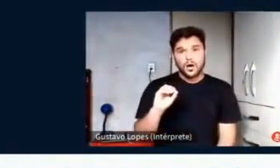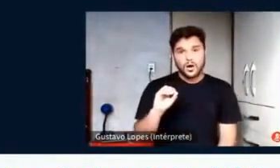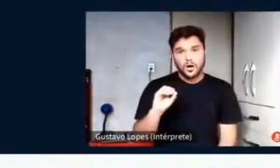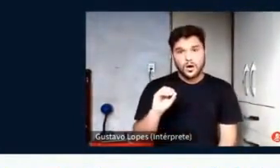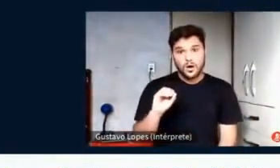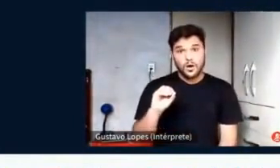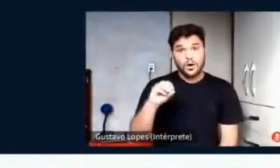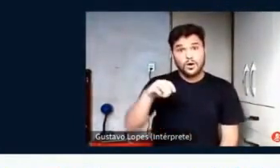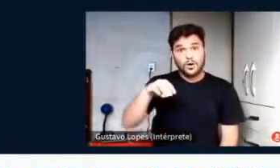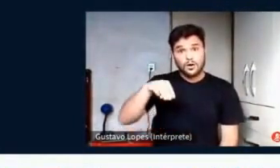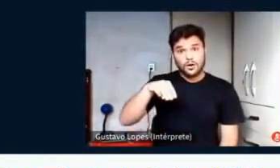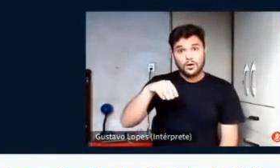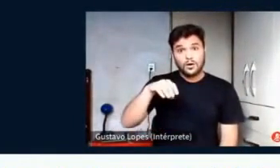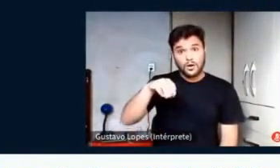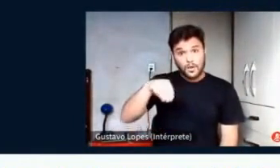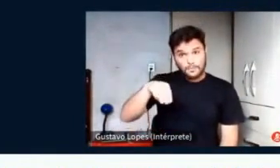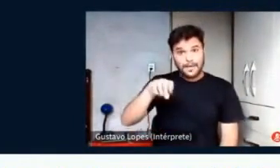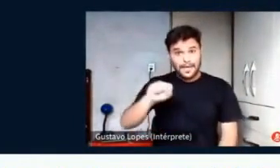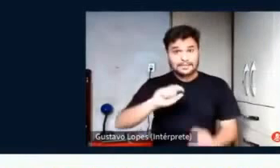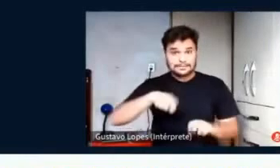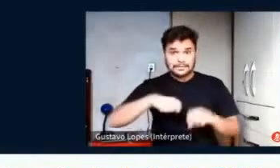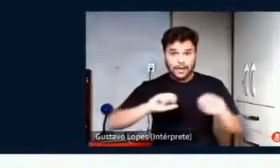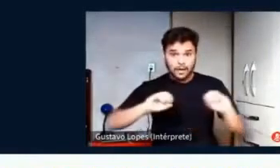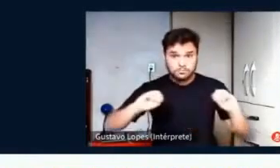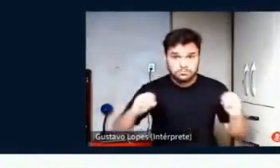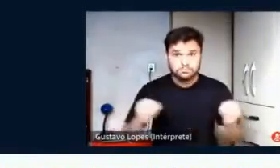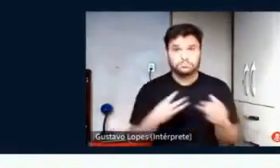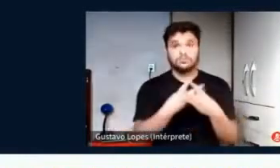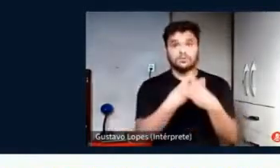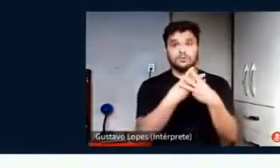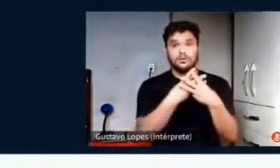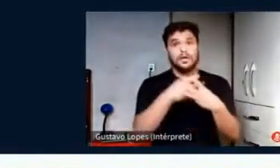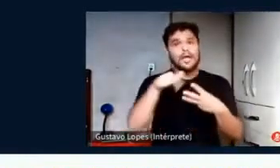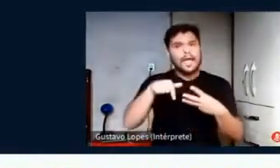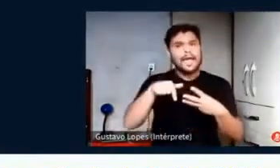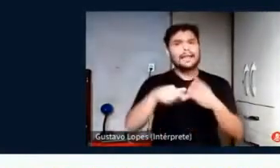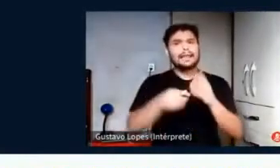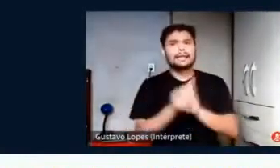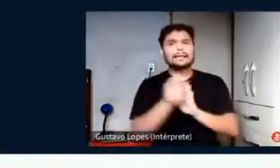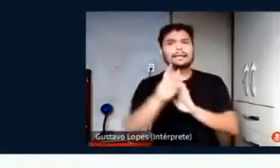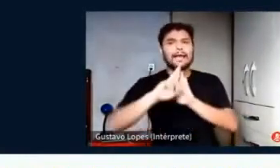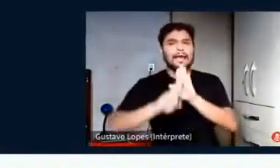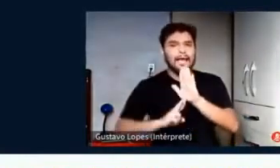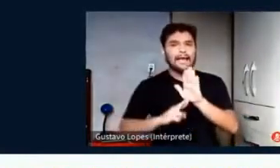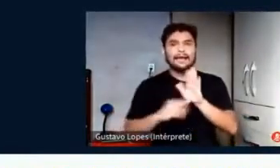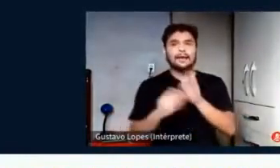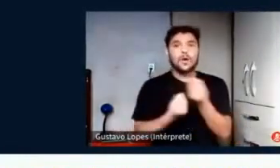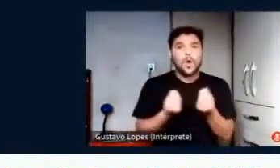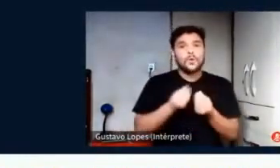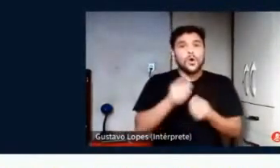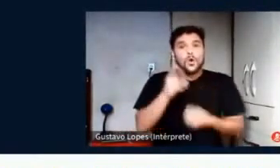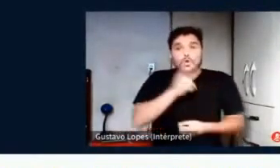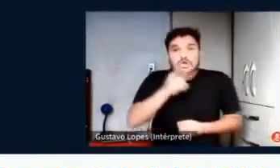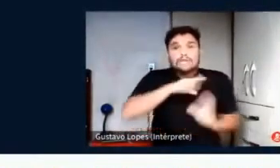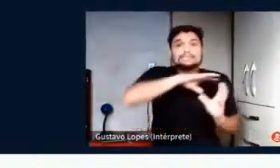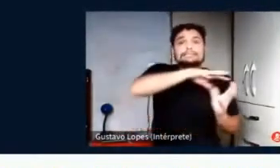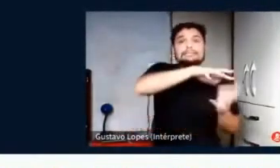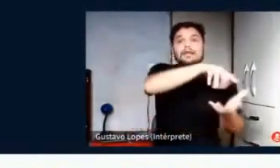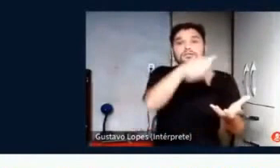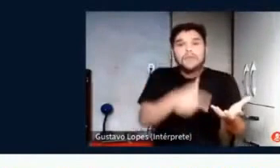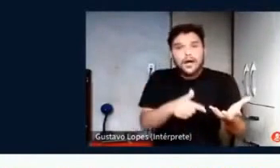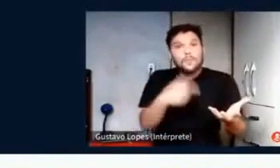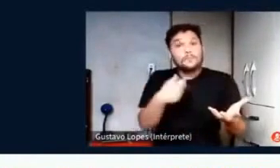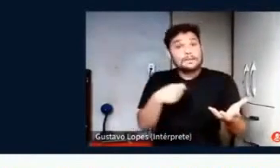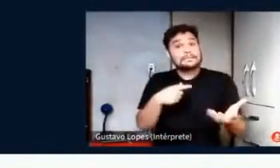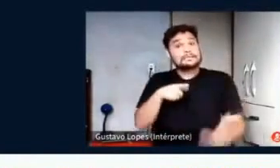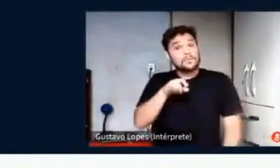Organização Mundial da Saúde estabelece como emergência internacional um evento que constitui